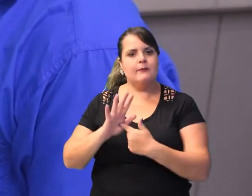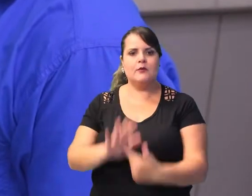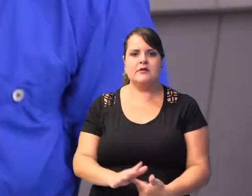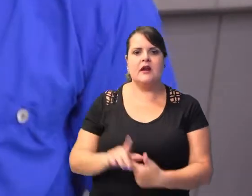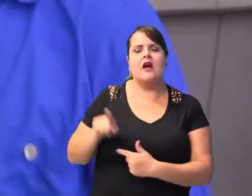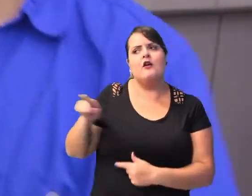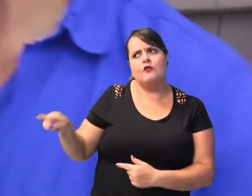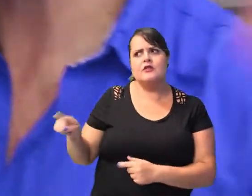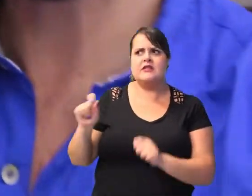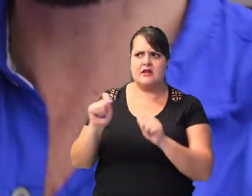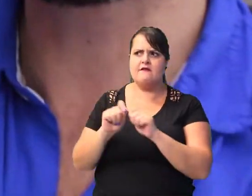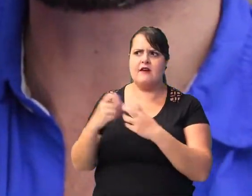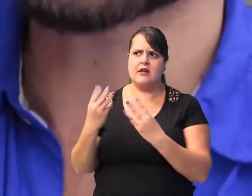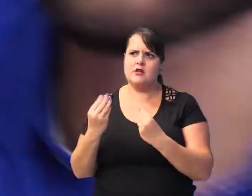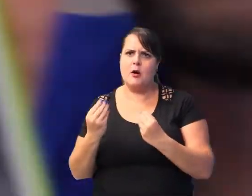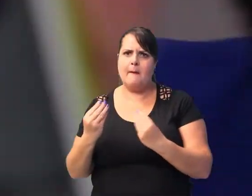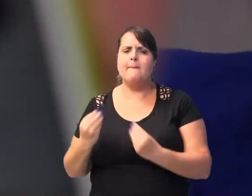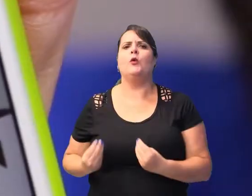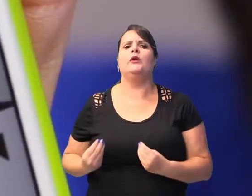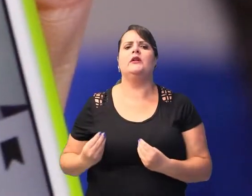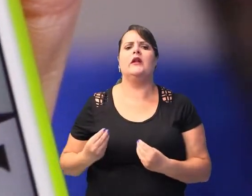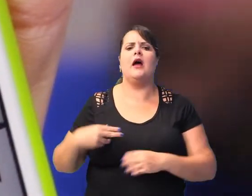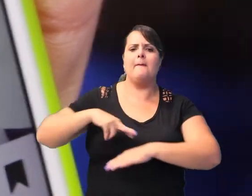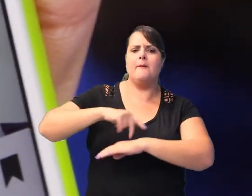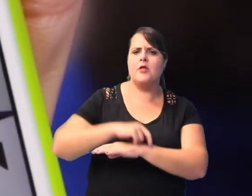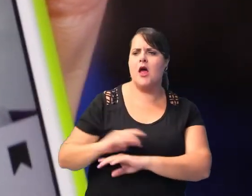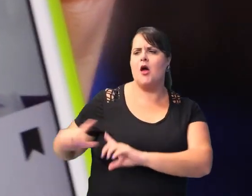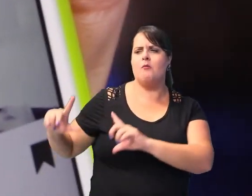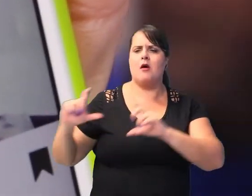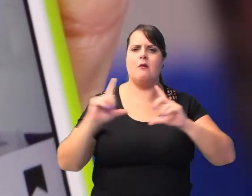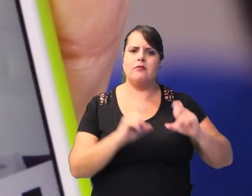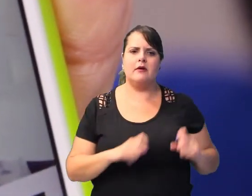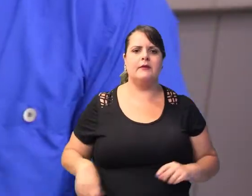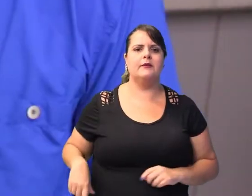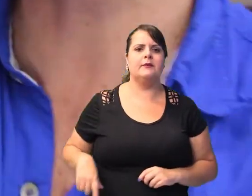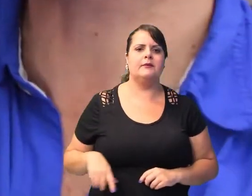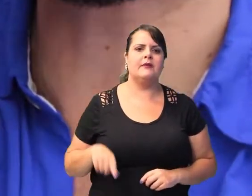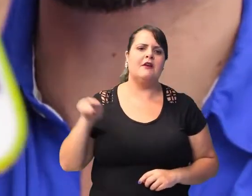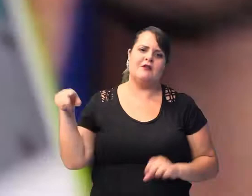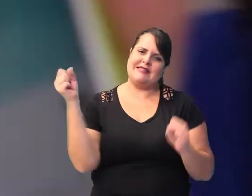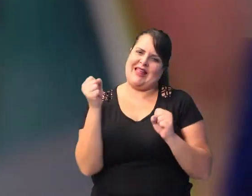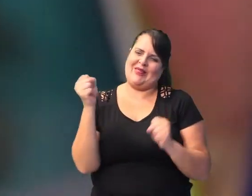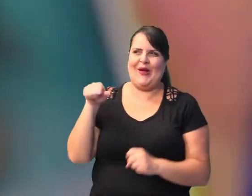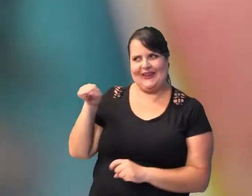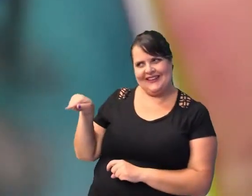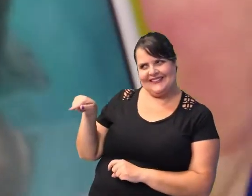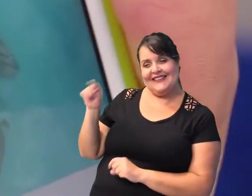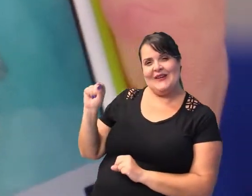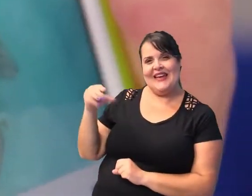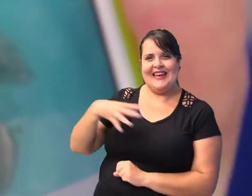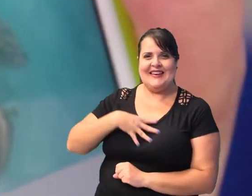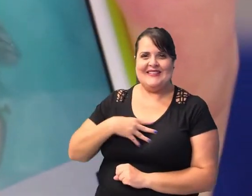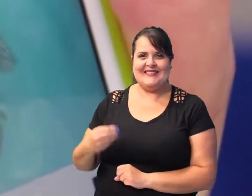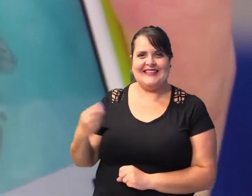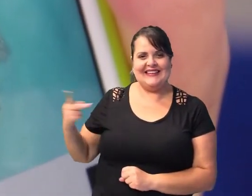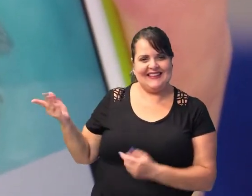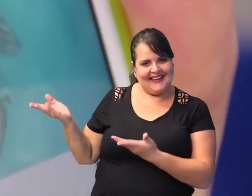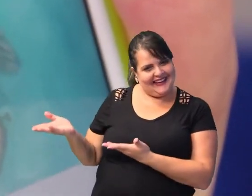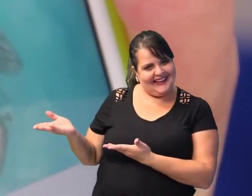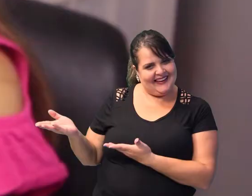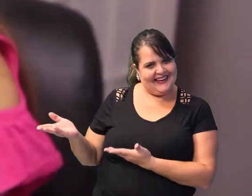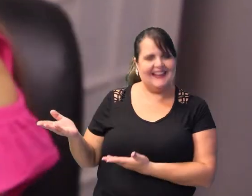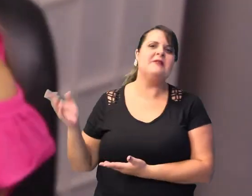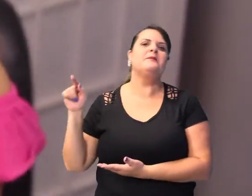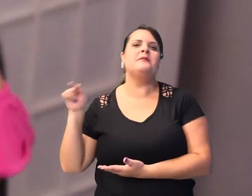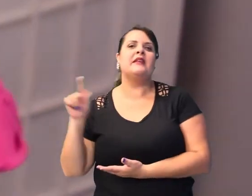janjão você faz muita produção na verdade é uma pessoa que eu sei que te ama de paixão está aqui com a gente